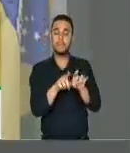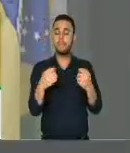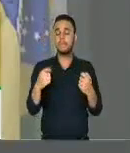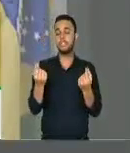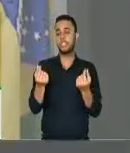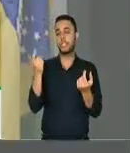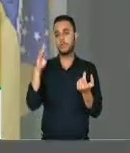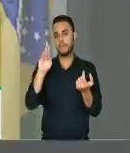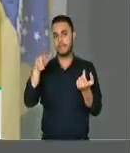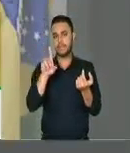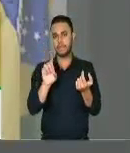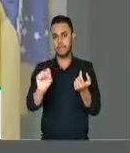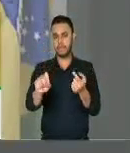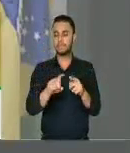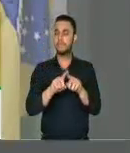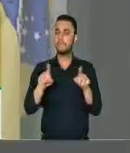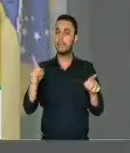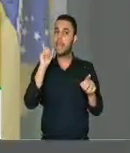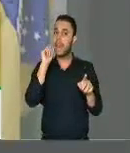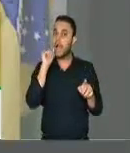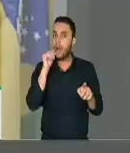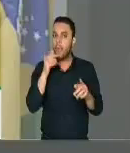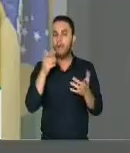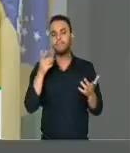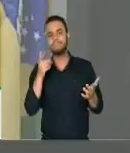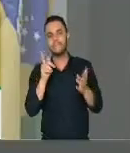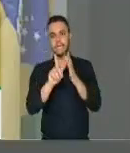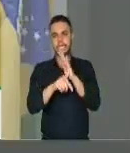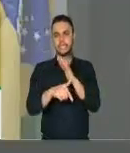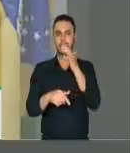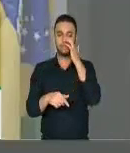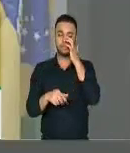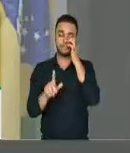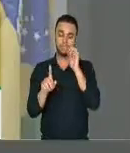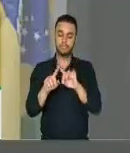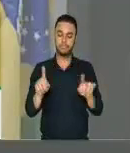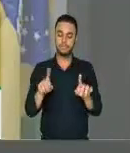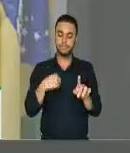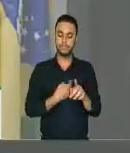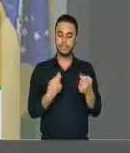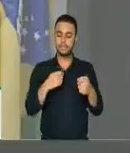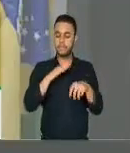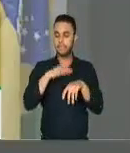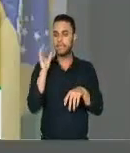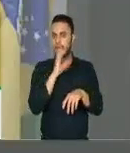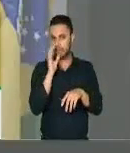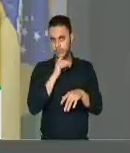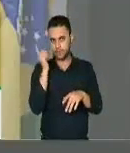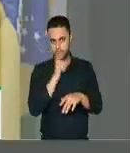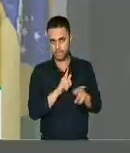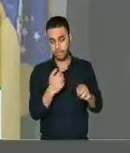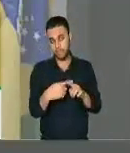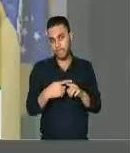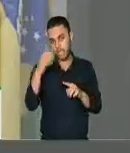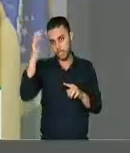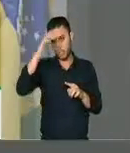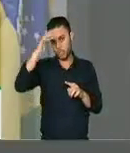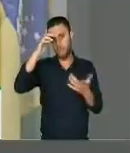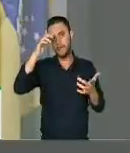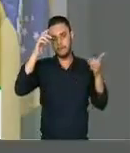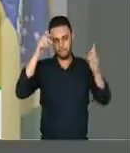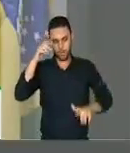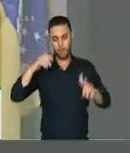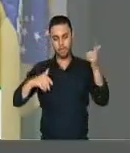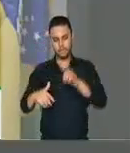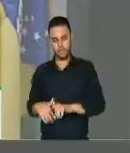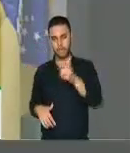mas Alagoas ainda está um pouco atrasado. Então, nós precisamos acelerar este ritmo, até porque as chuvas são recorrentes.